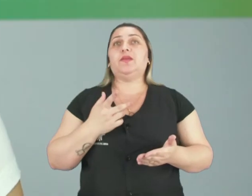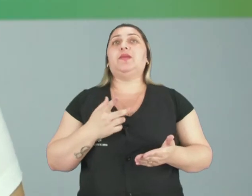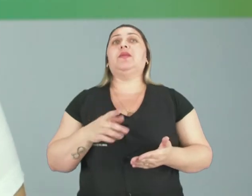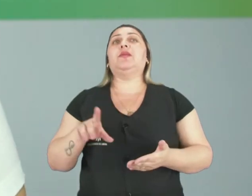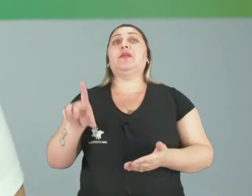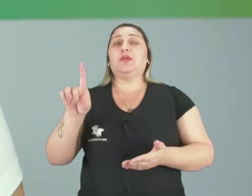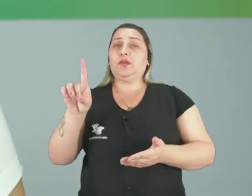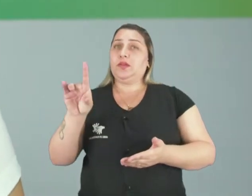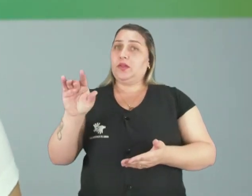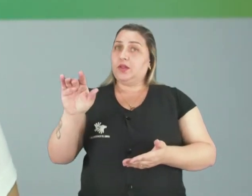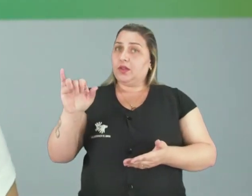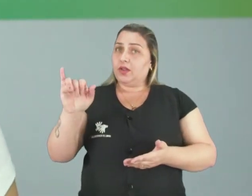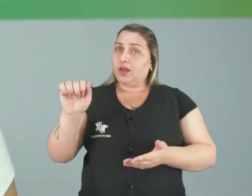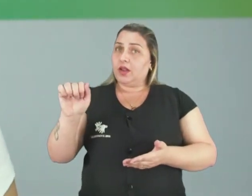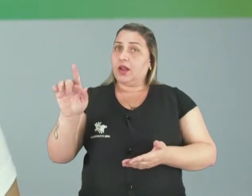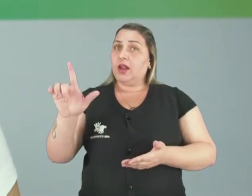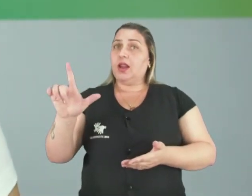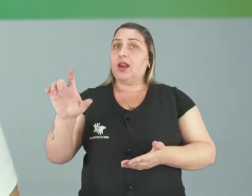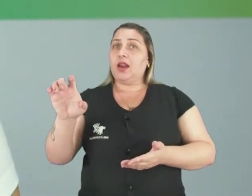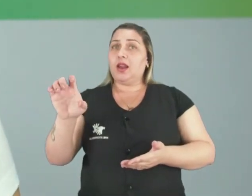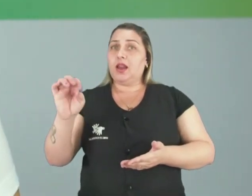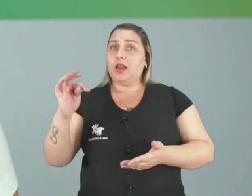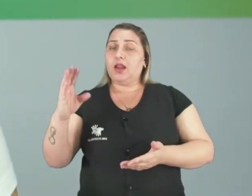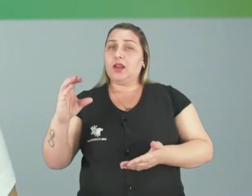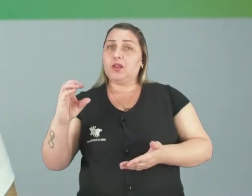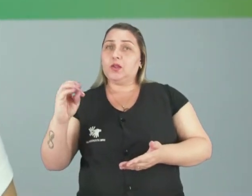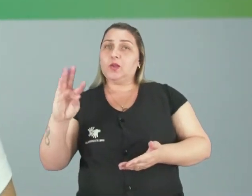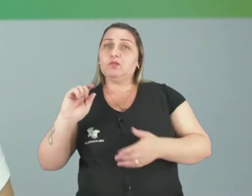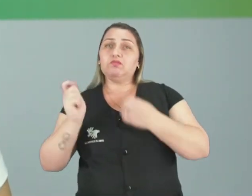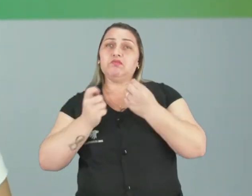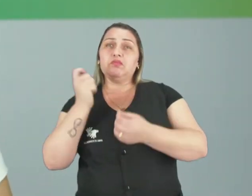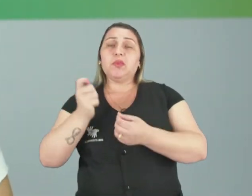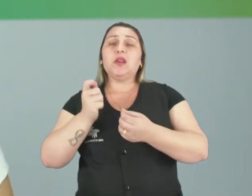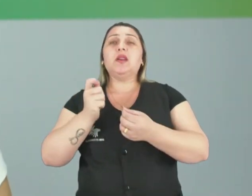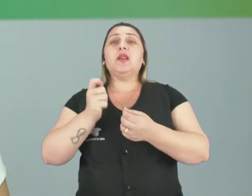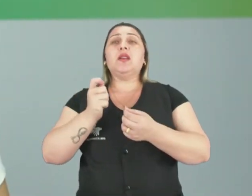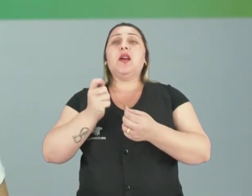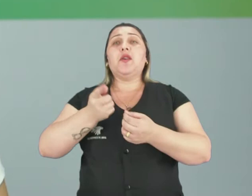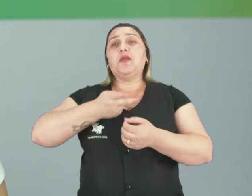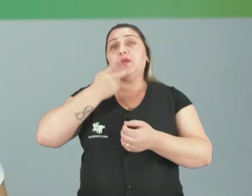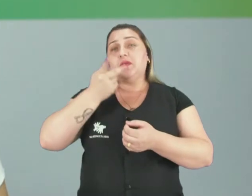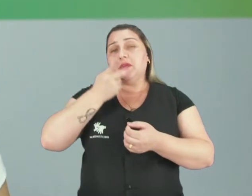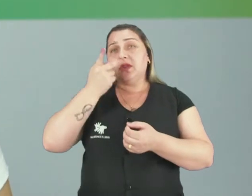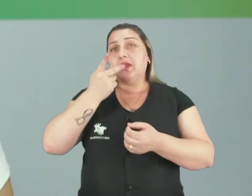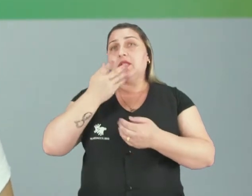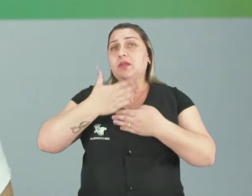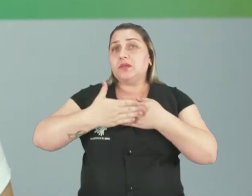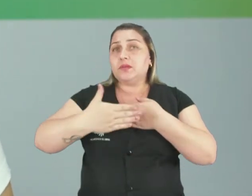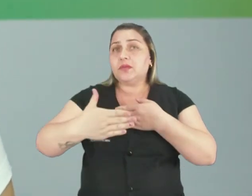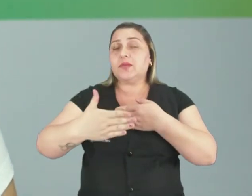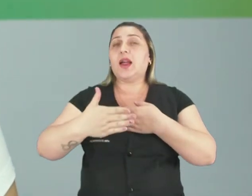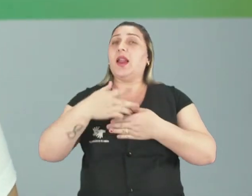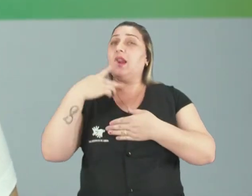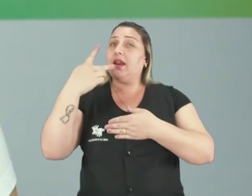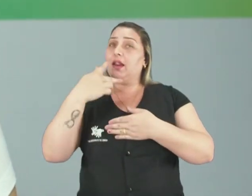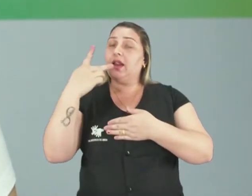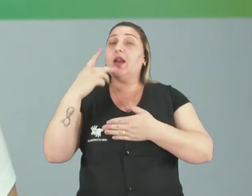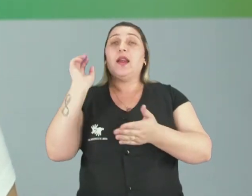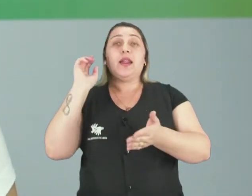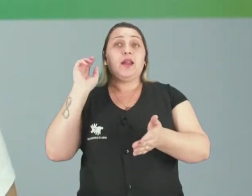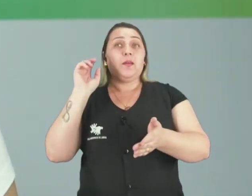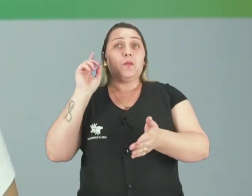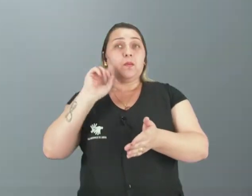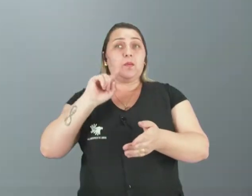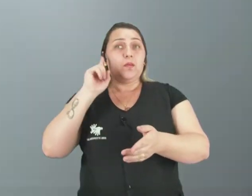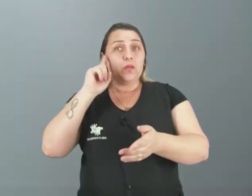os dialectos, certo? Que são as formas de pronúncia. Nós vamos dar ênfase aí nesse componente oral da língua e vamos